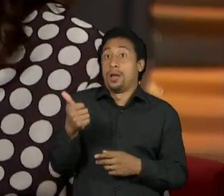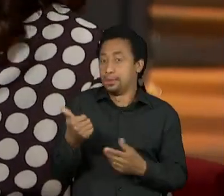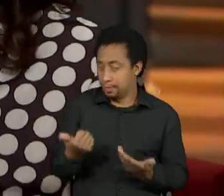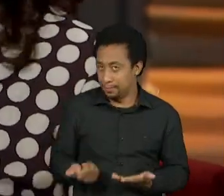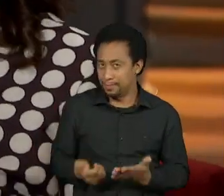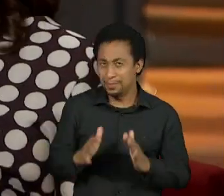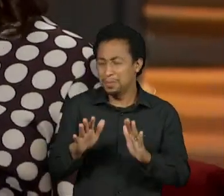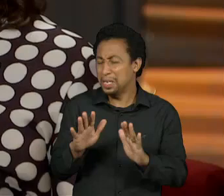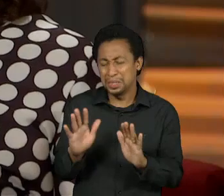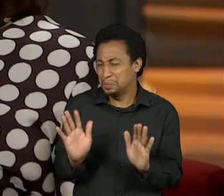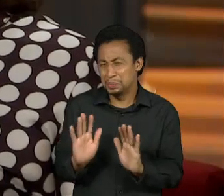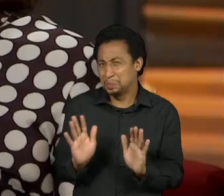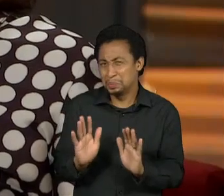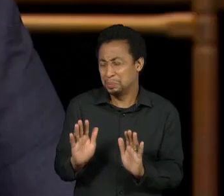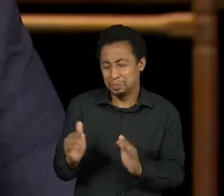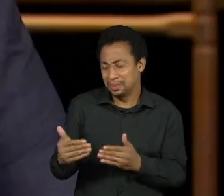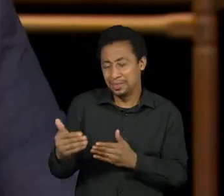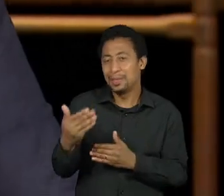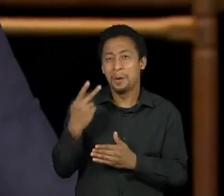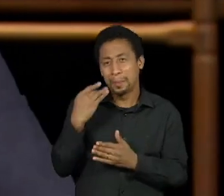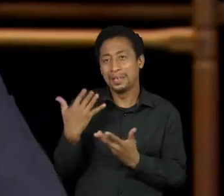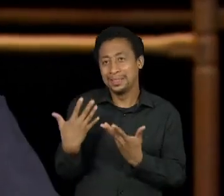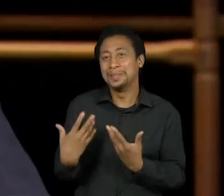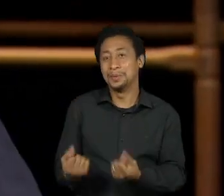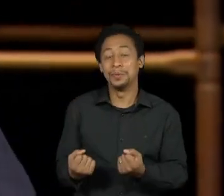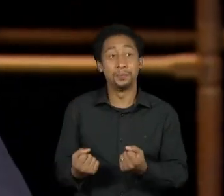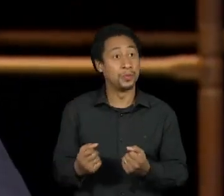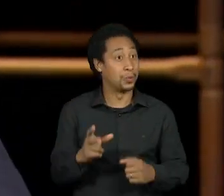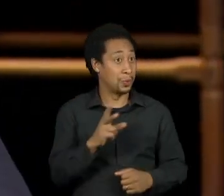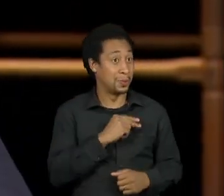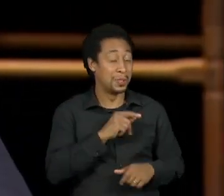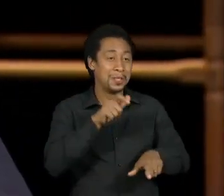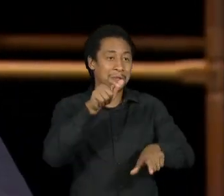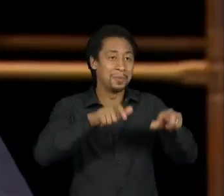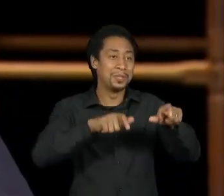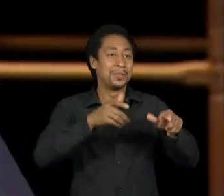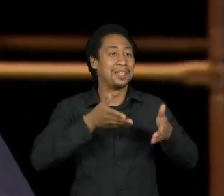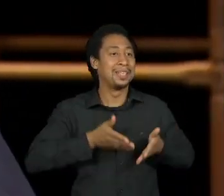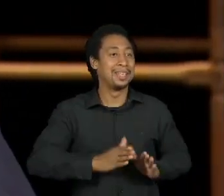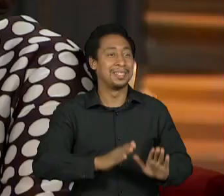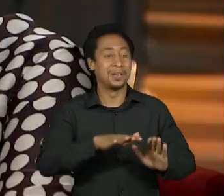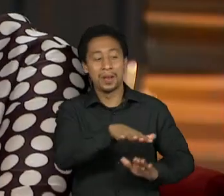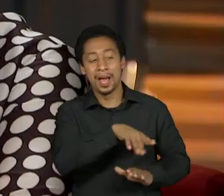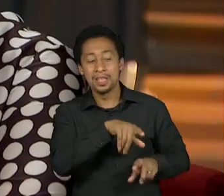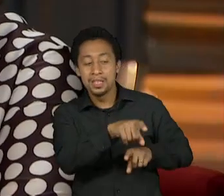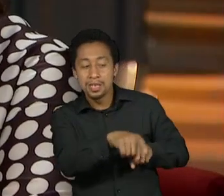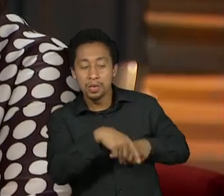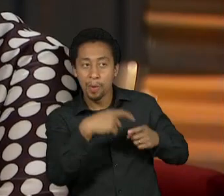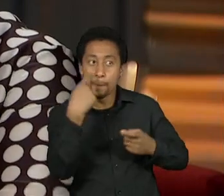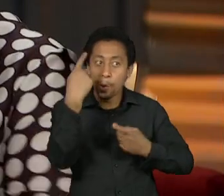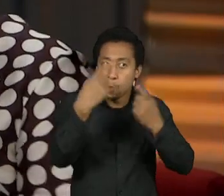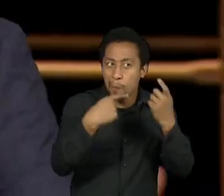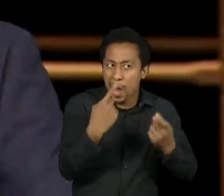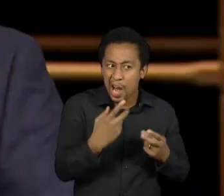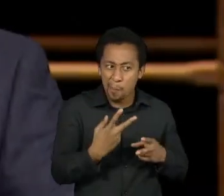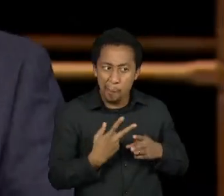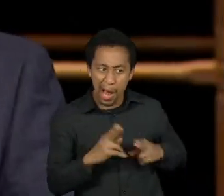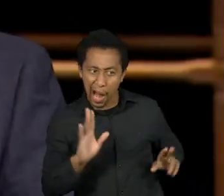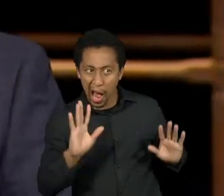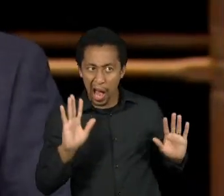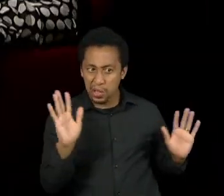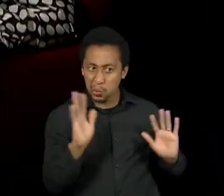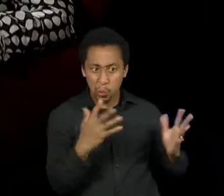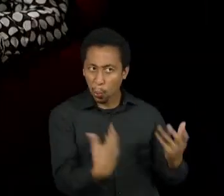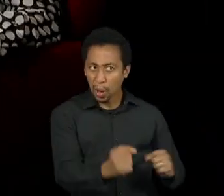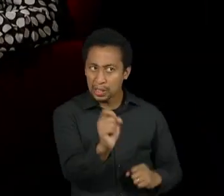ele e o pessoal do interior é preocupado com esse negócio de ficar pelado preocupar como se lá não